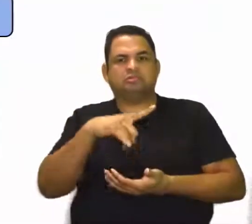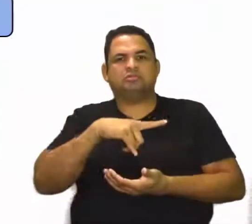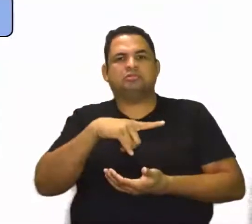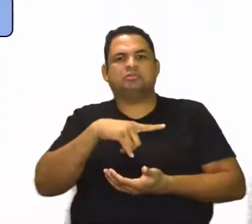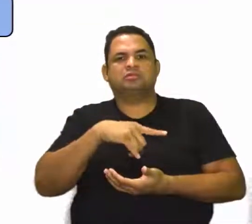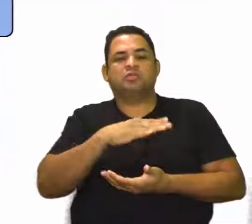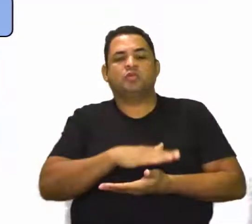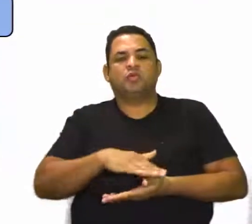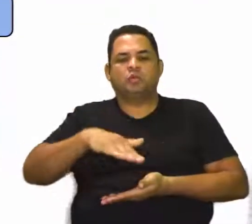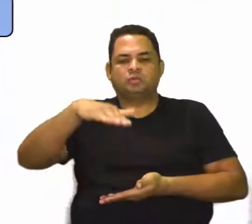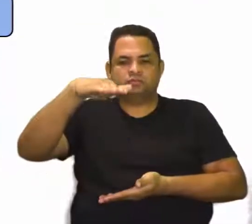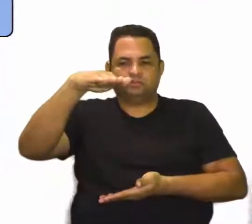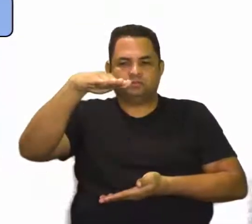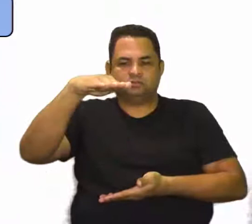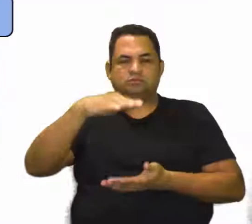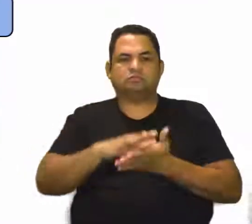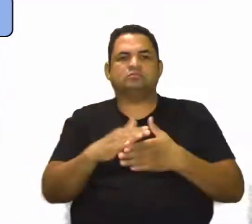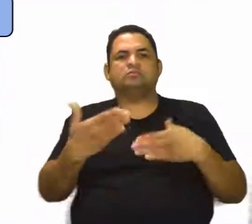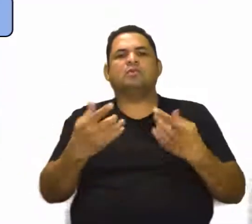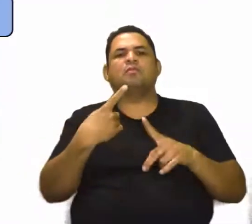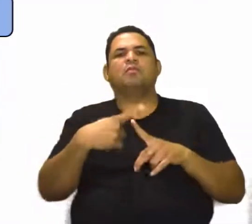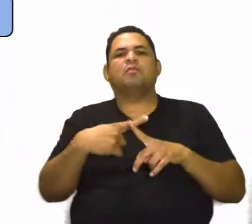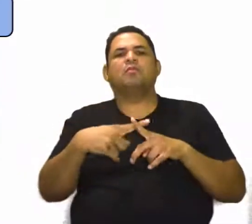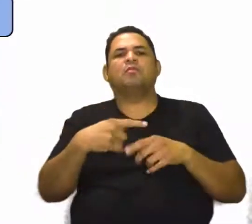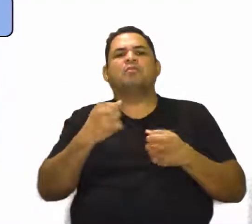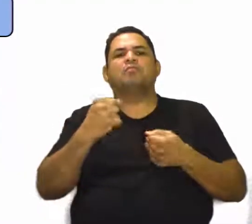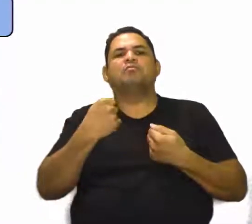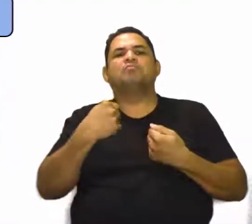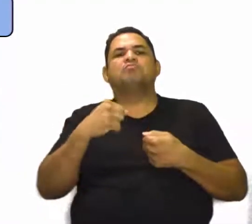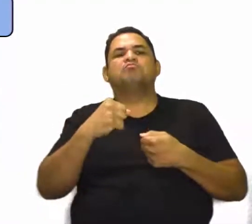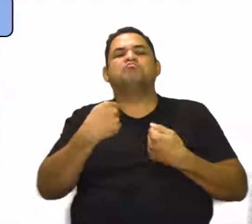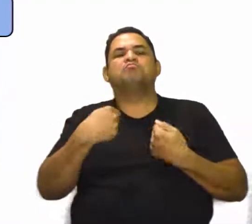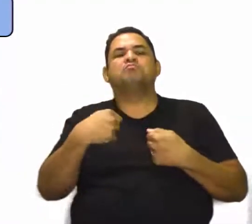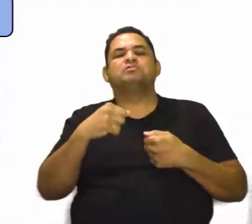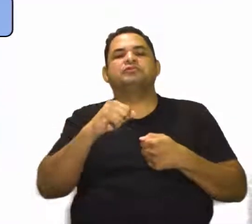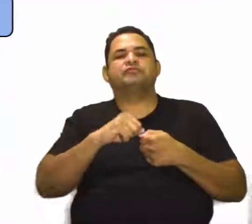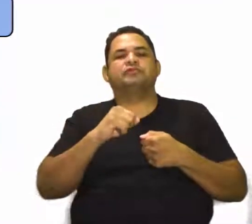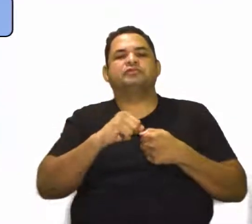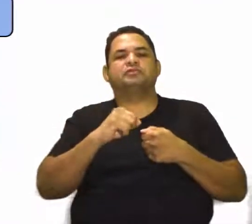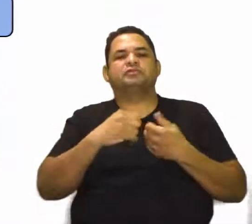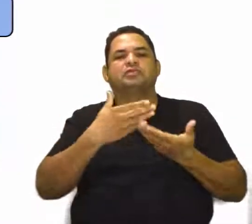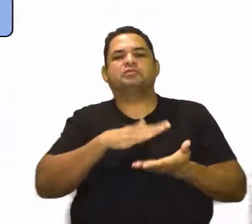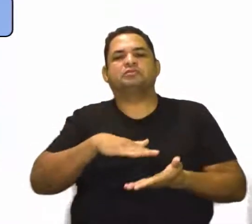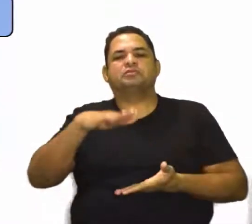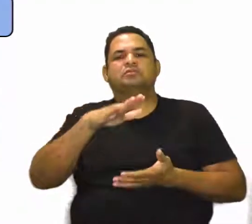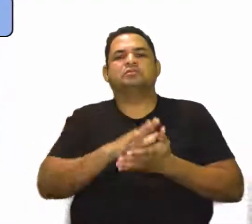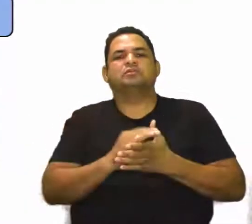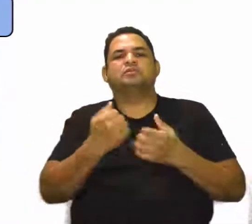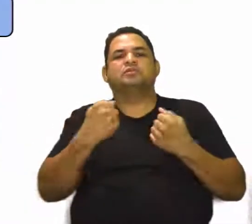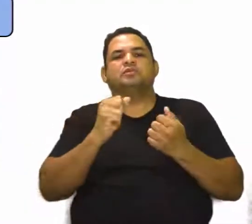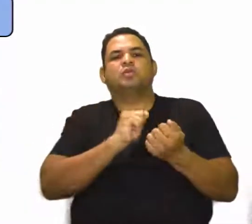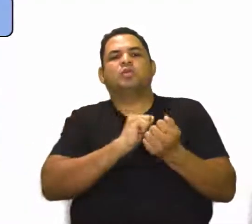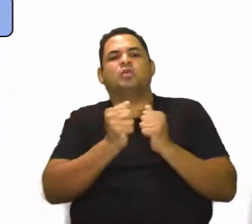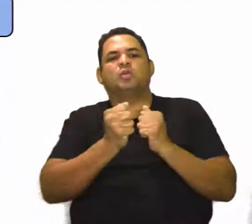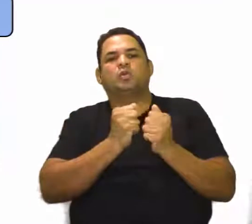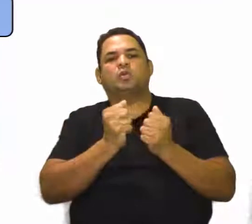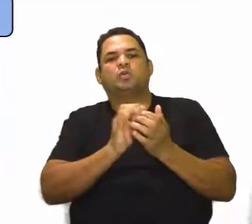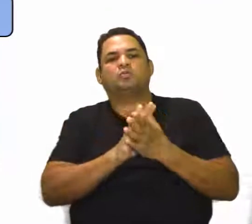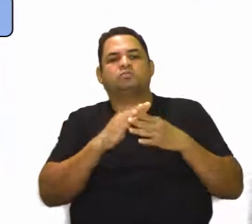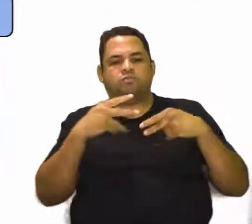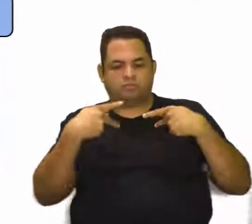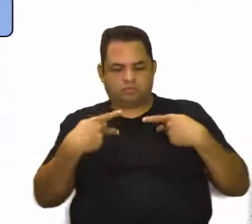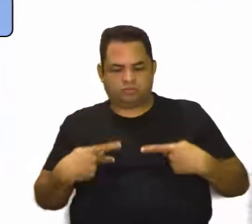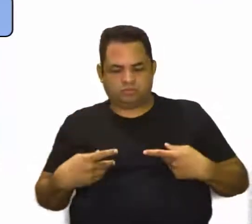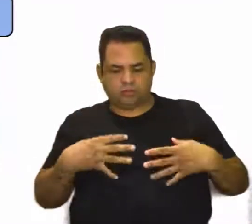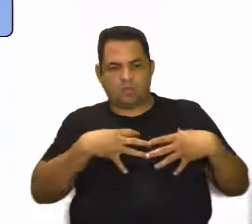temos na fase adulta, né? Por que eu devo fazer na fase adulta? Então ele vai me ajudar no controle da minha